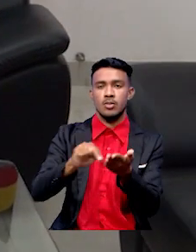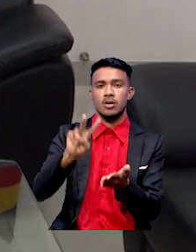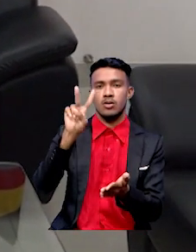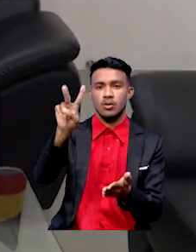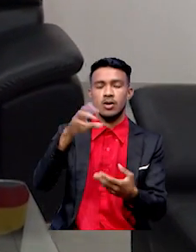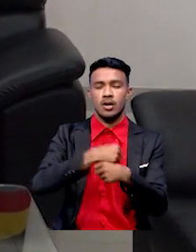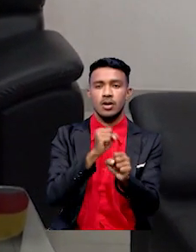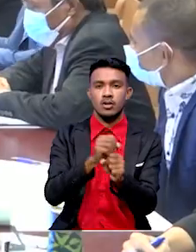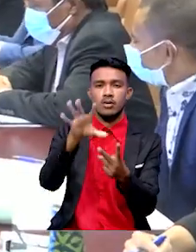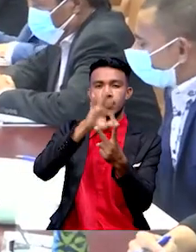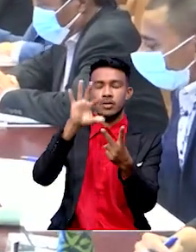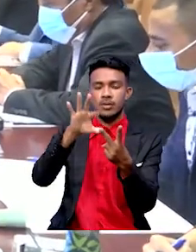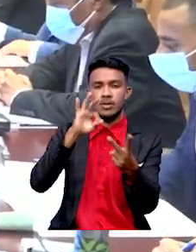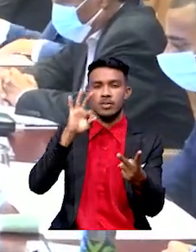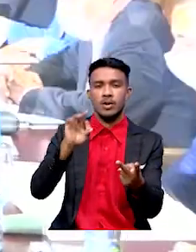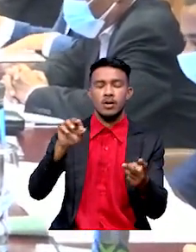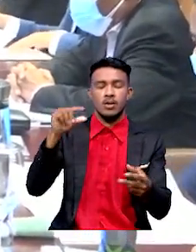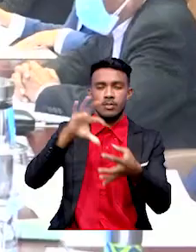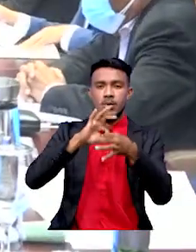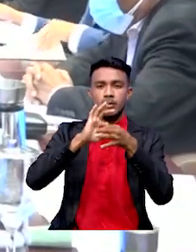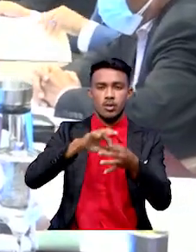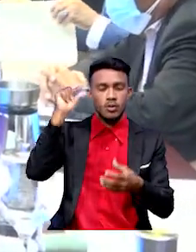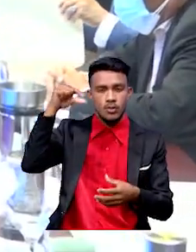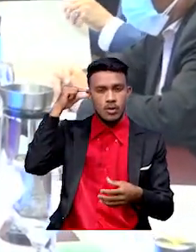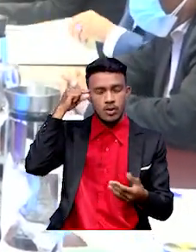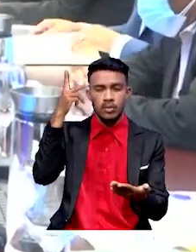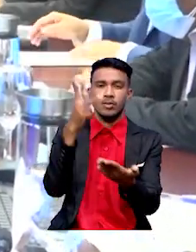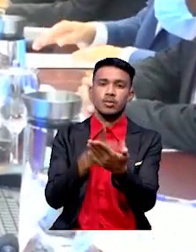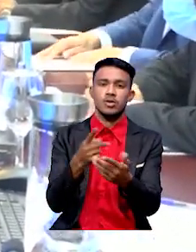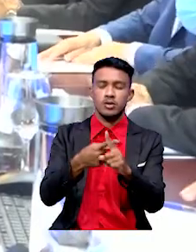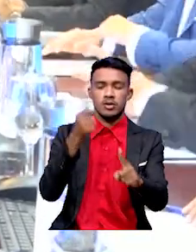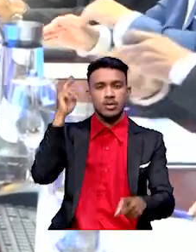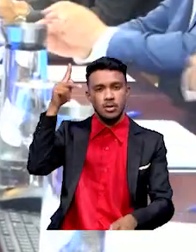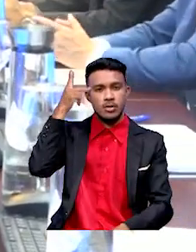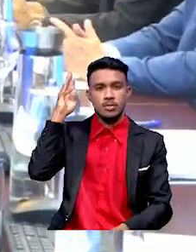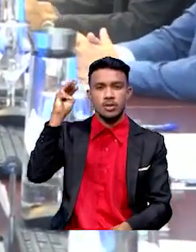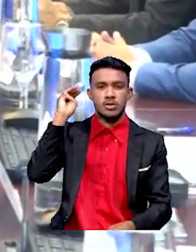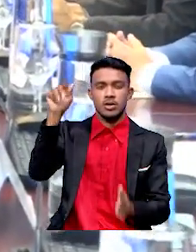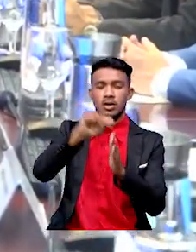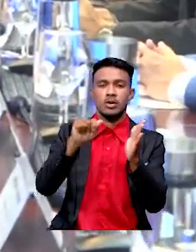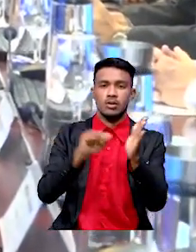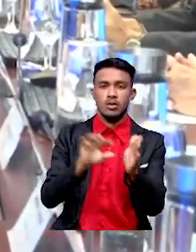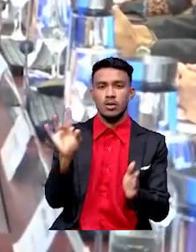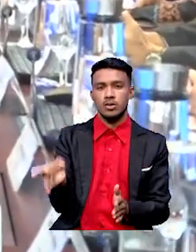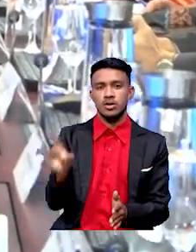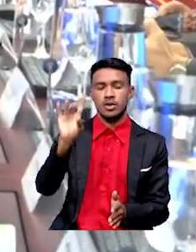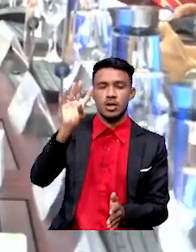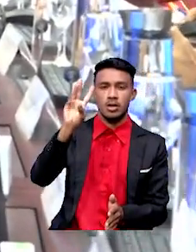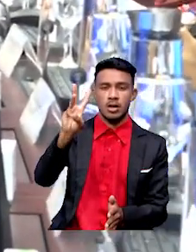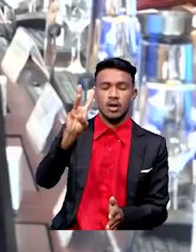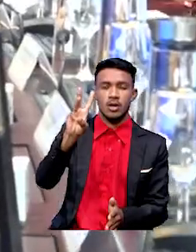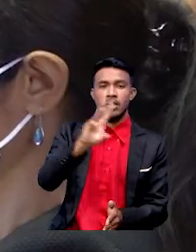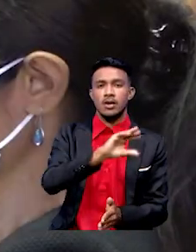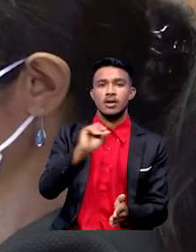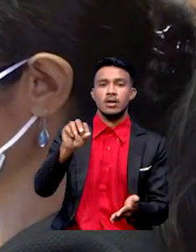para membro governo, baseia na proposta Rússia Primeiro-Ministro. Tuir artigo alunul resinen alinea H,